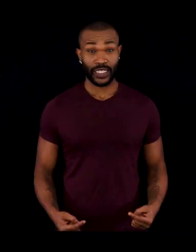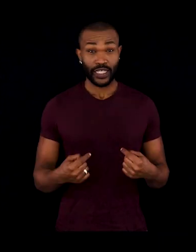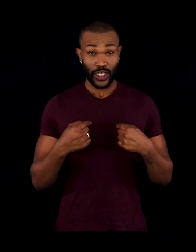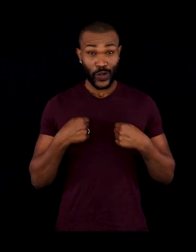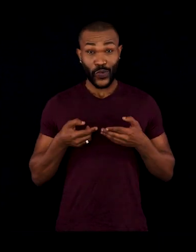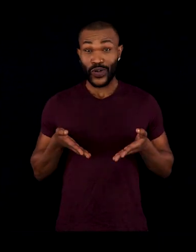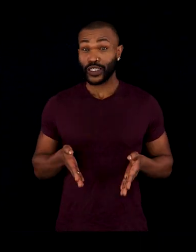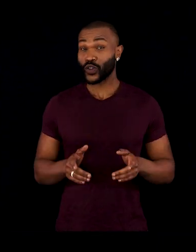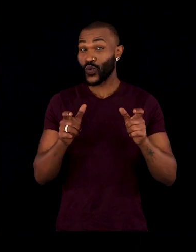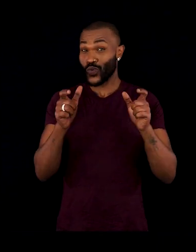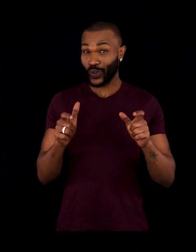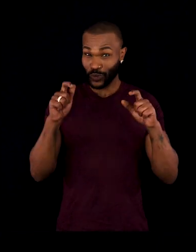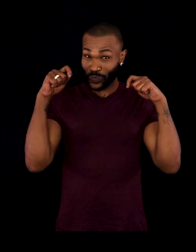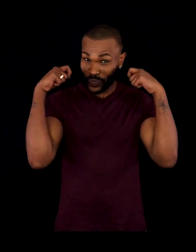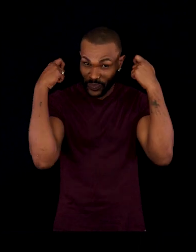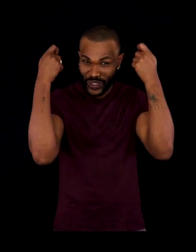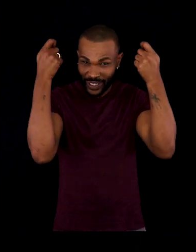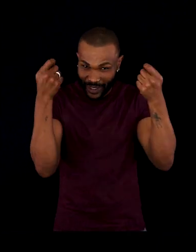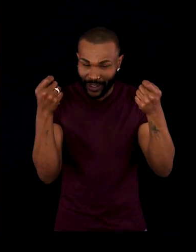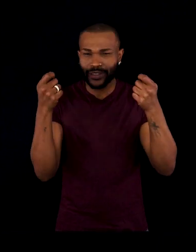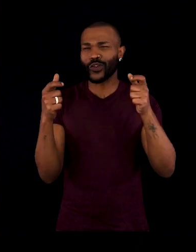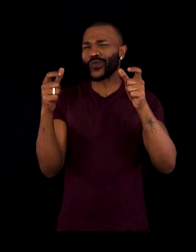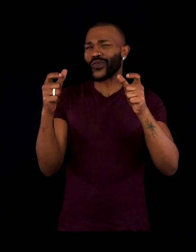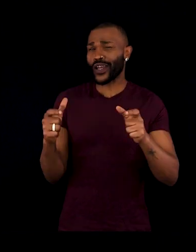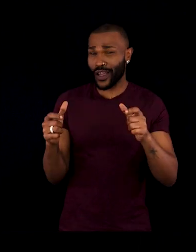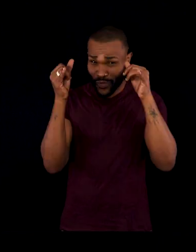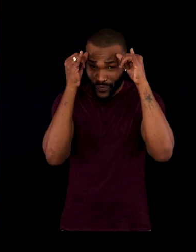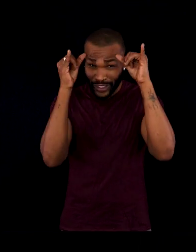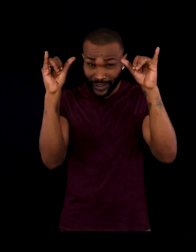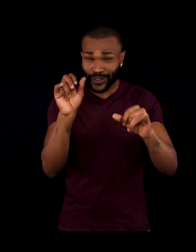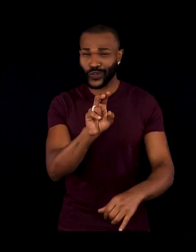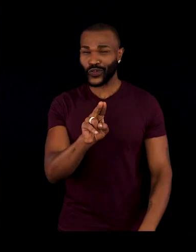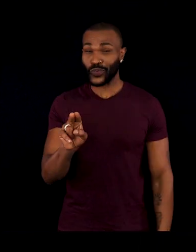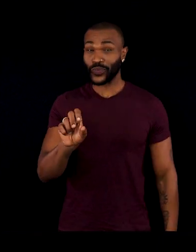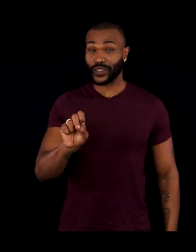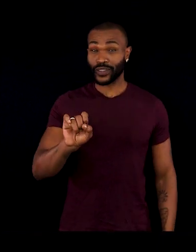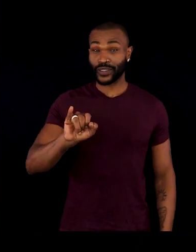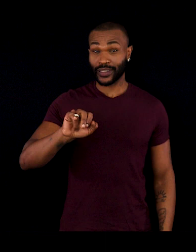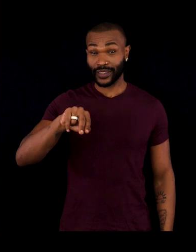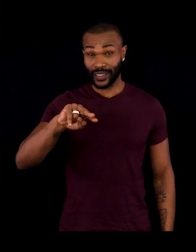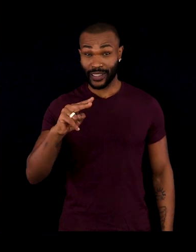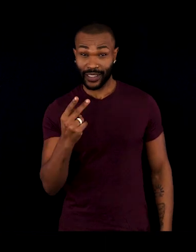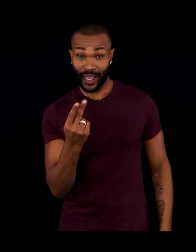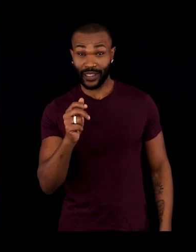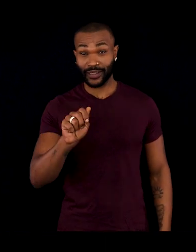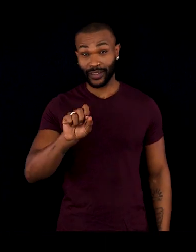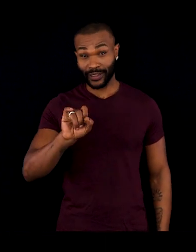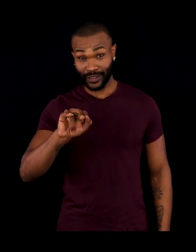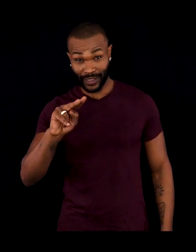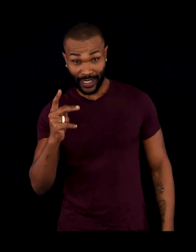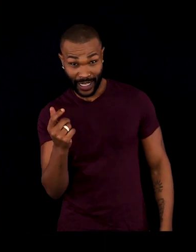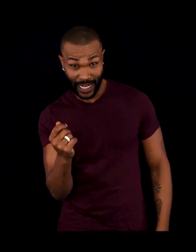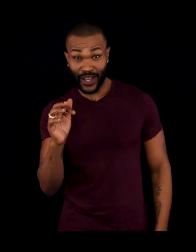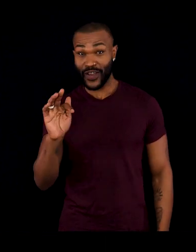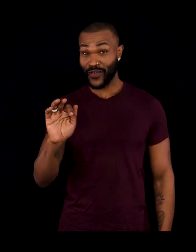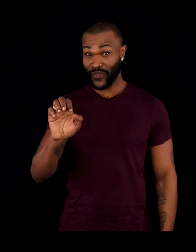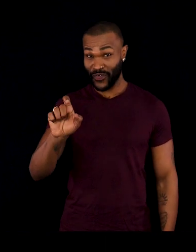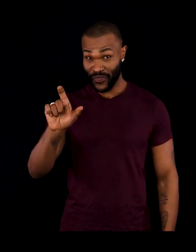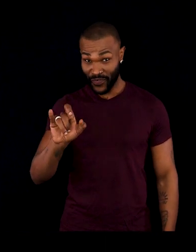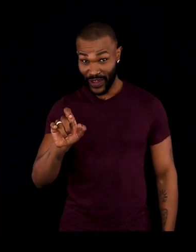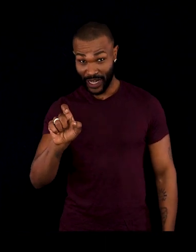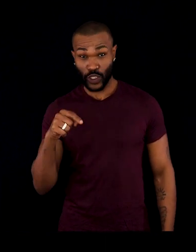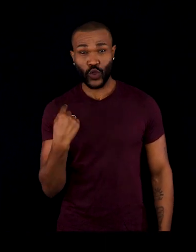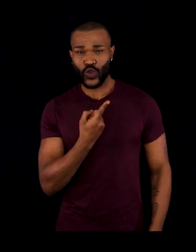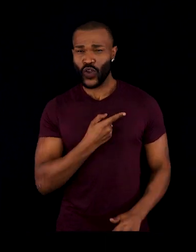Eu nasci em Bragança Paulista, nasci numa fazenda chamada Fazenda Sinhazinha Félix.